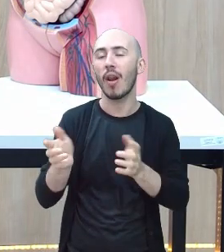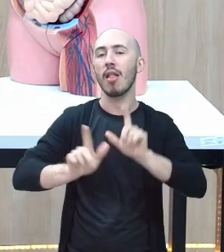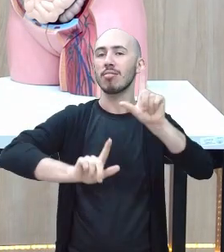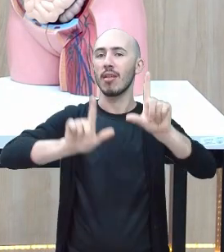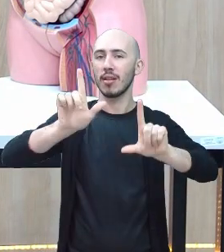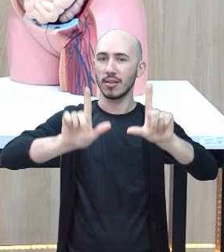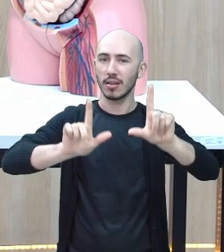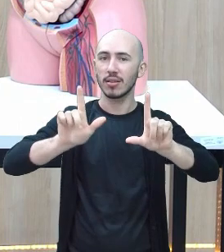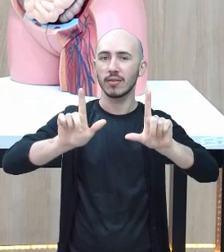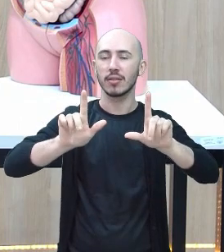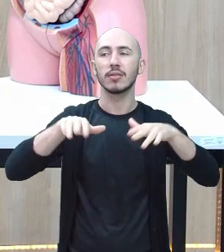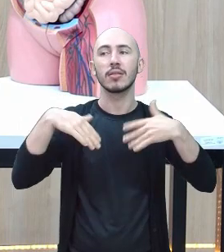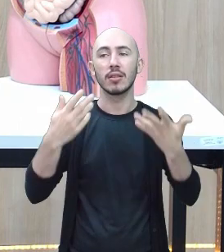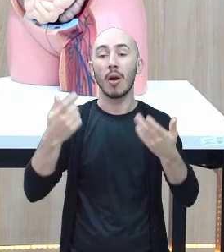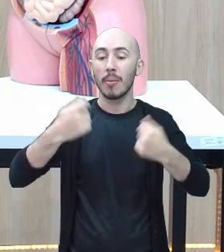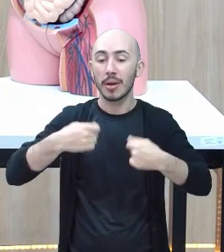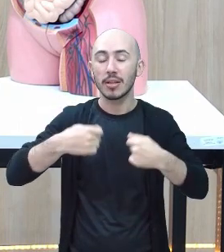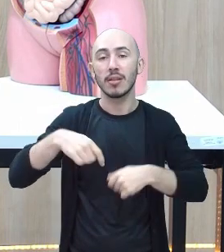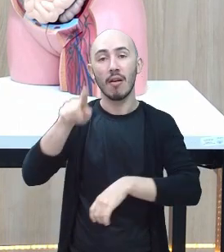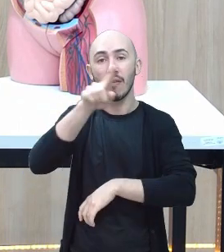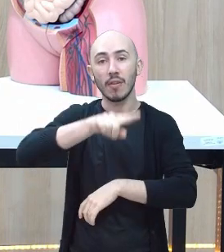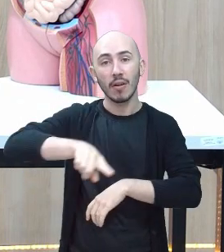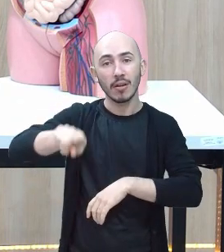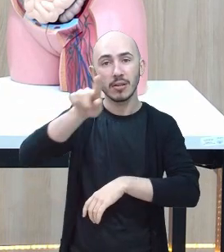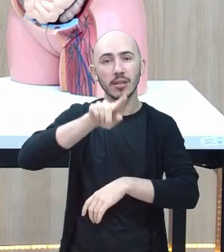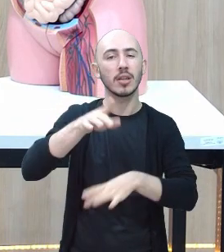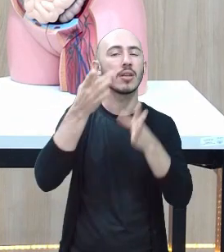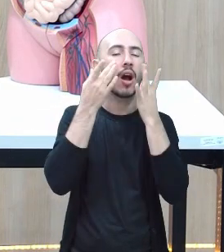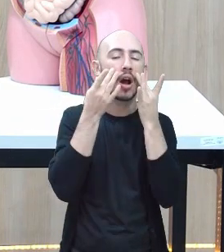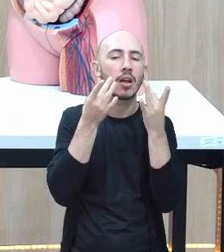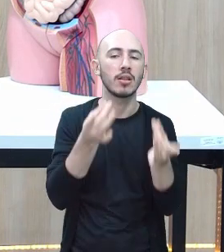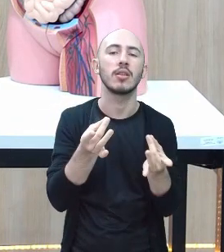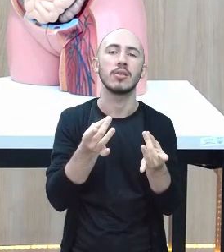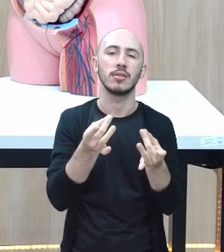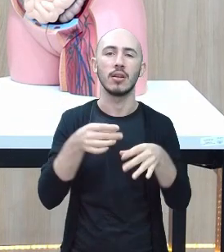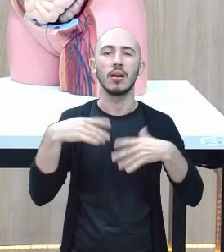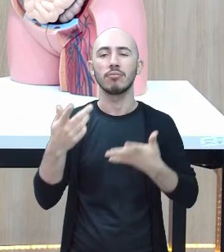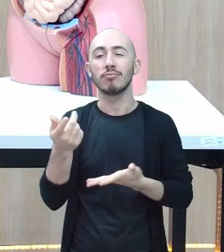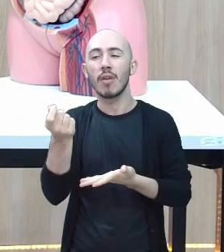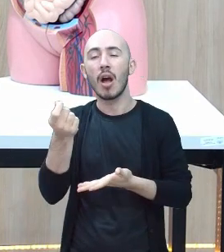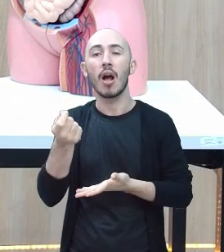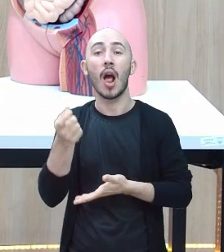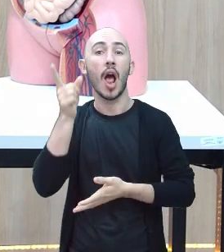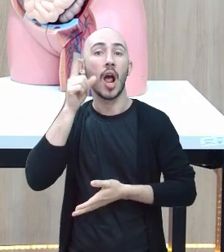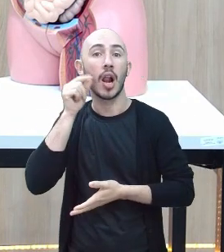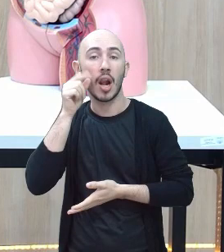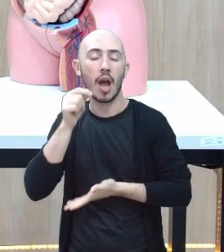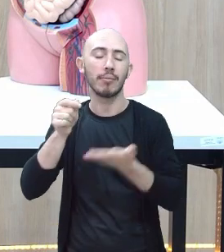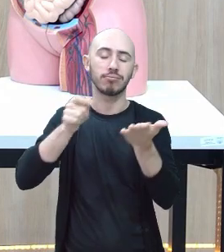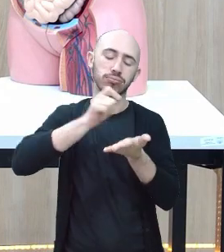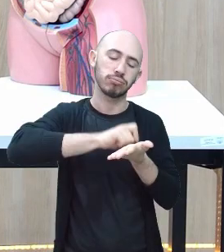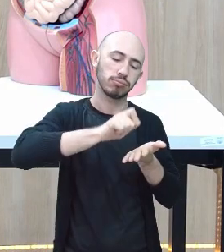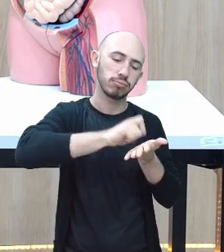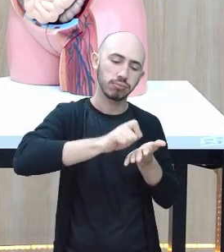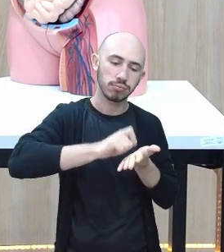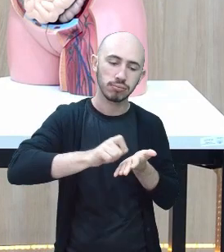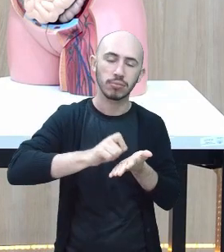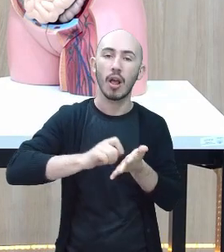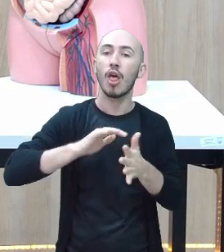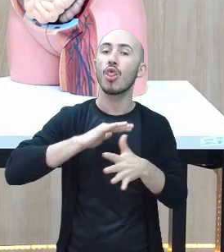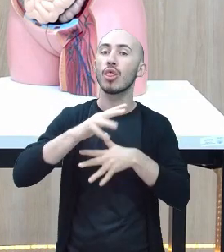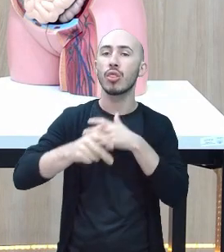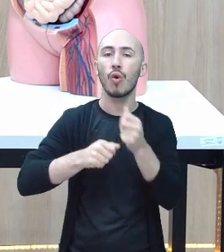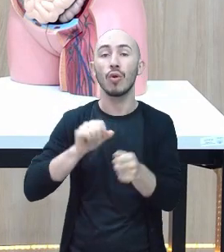TV. Precisamos que vocês tenham bastante atenção. Peguem lápis, caderno, anotem